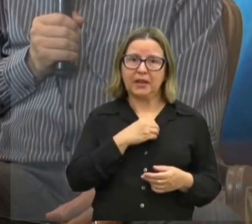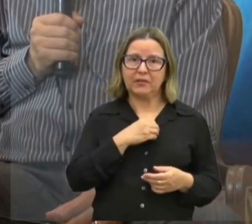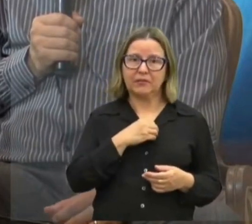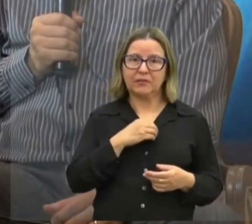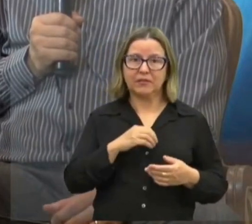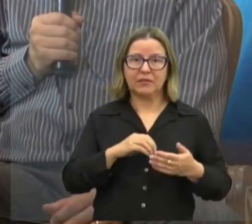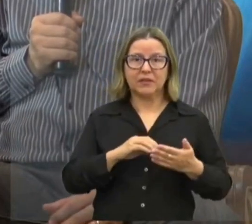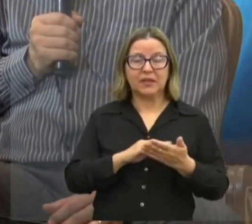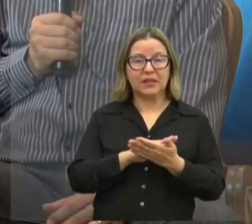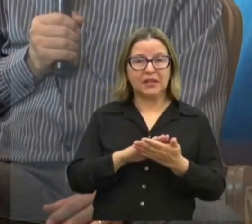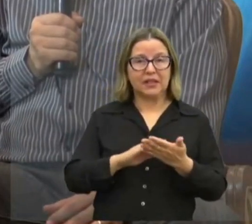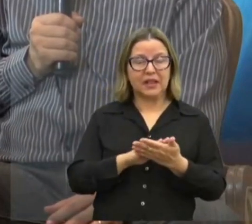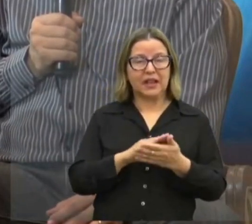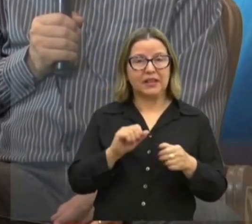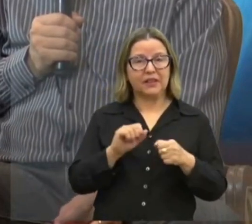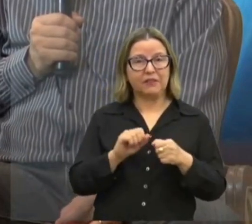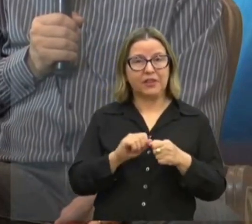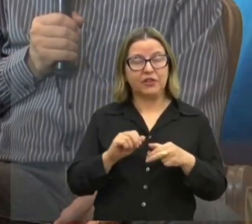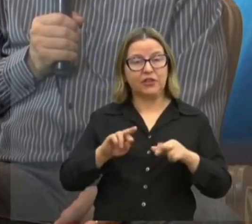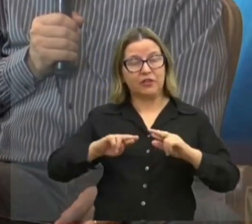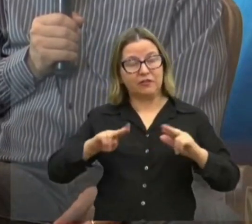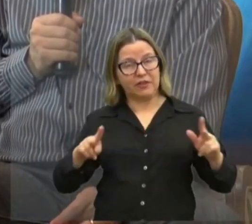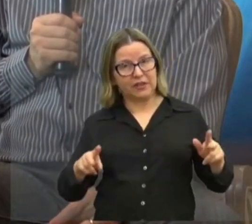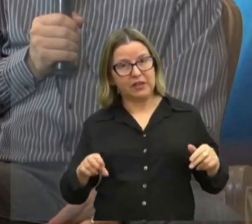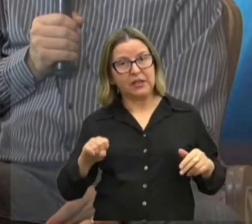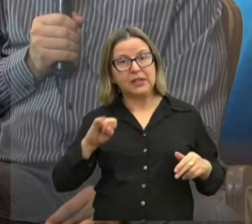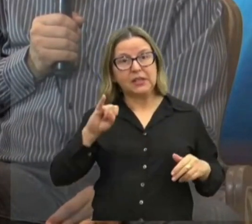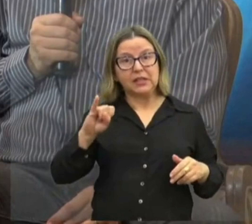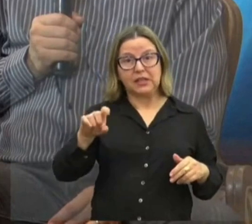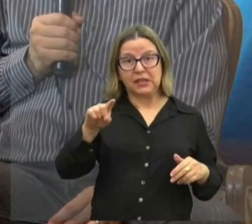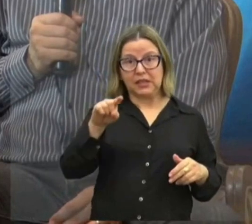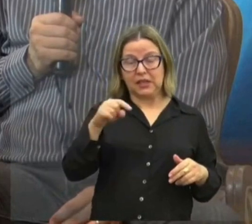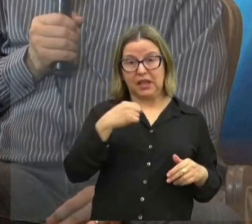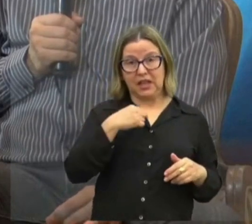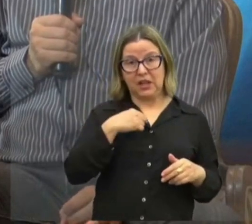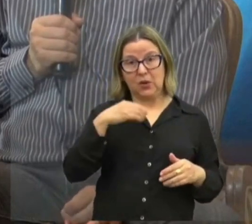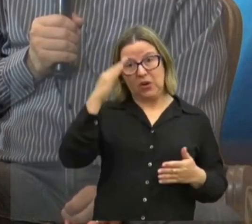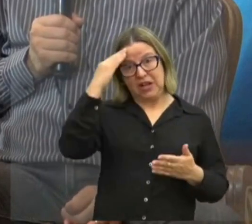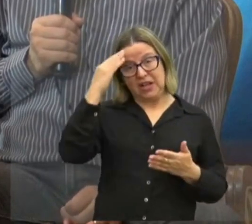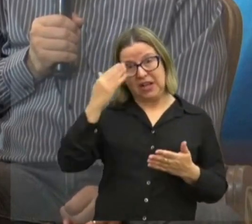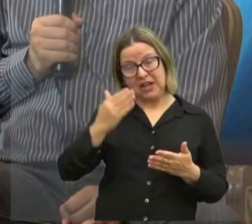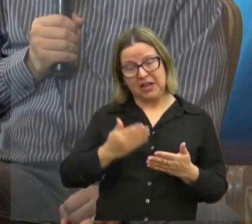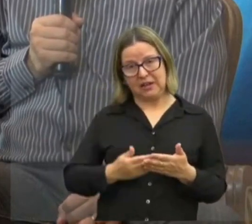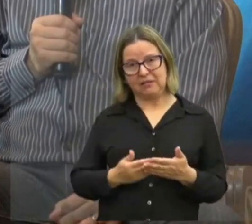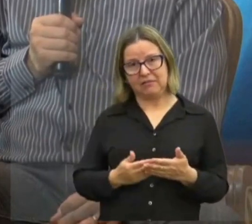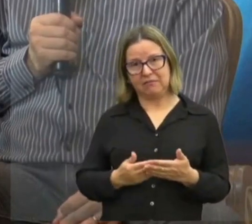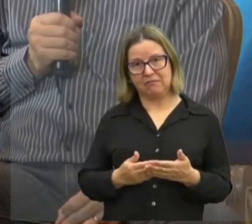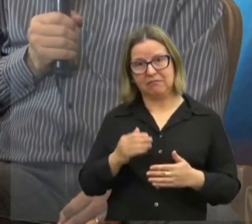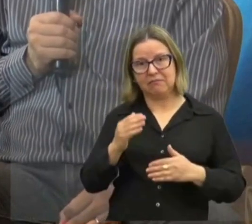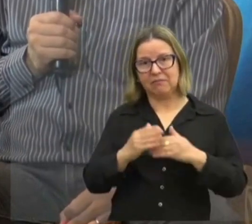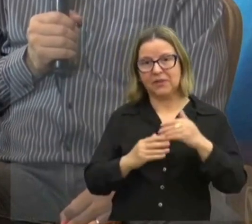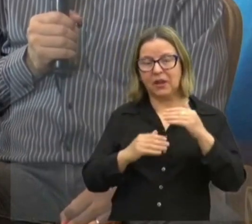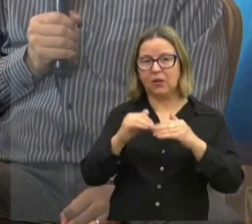faz diferença se eu creio naquilo que Jesus